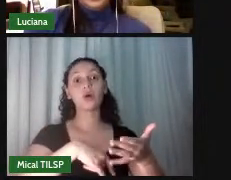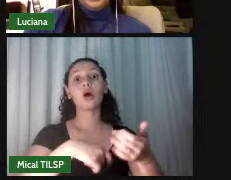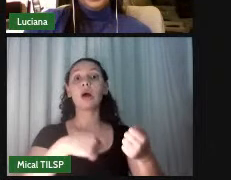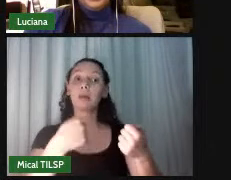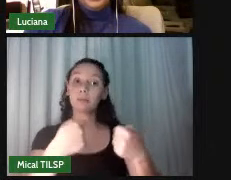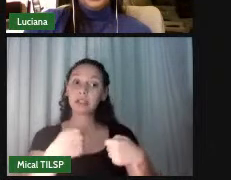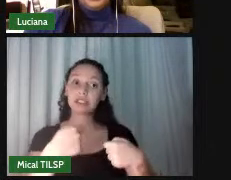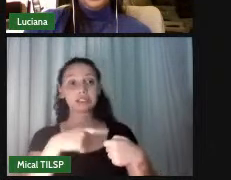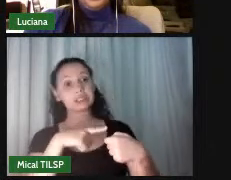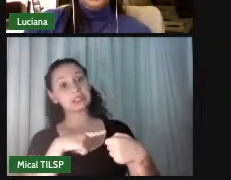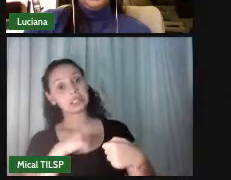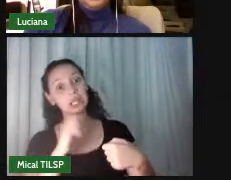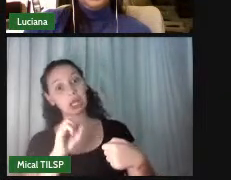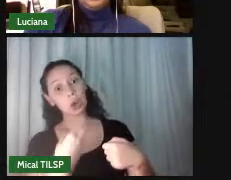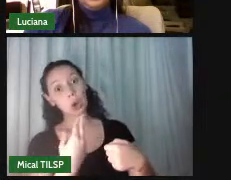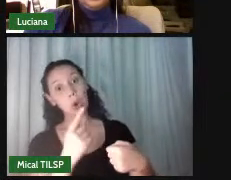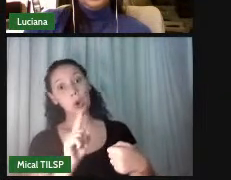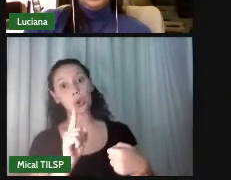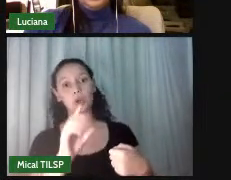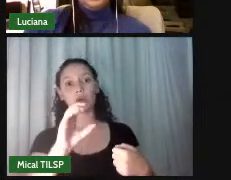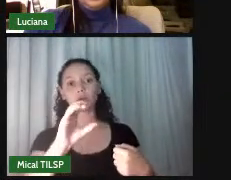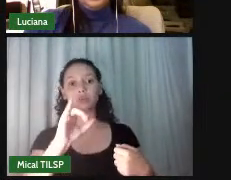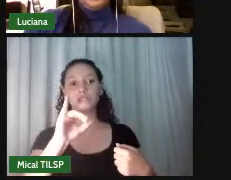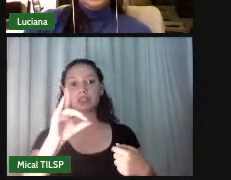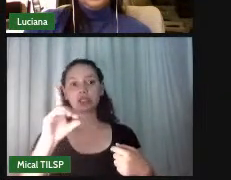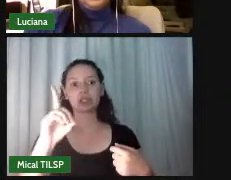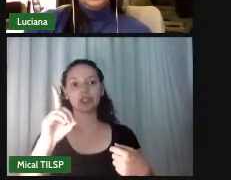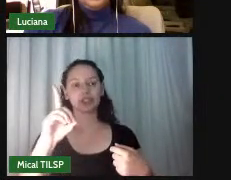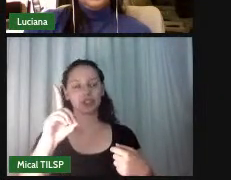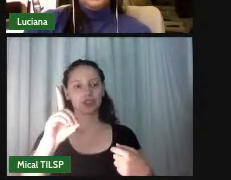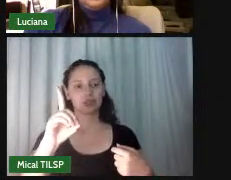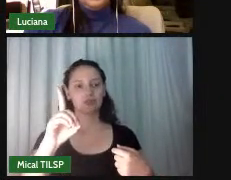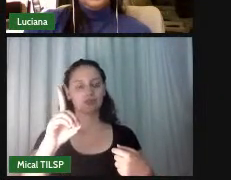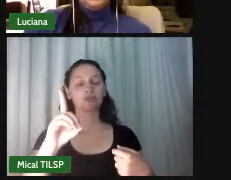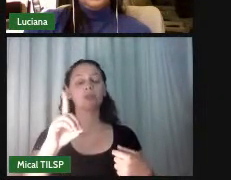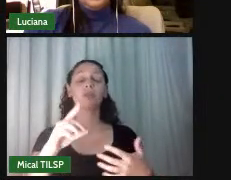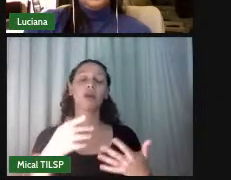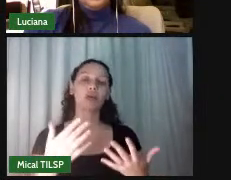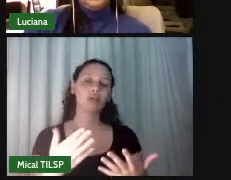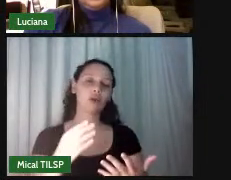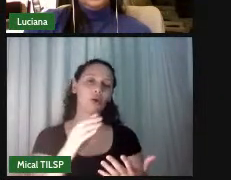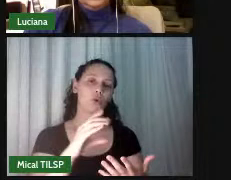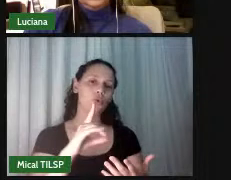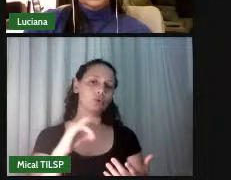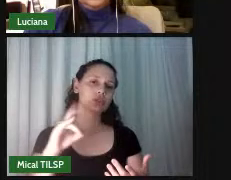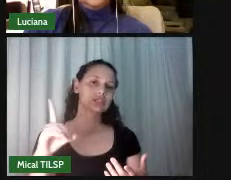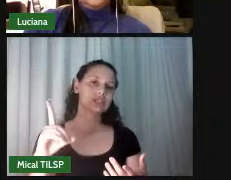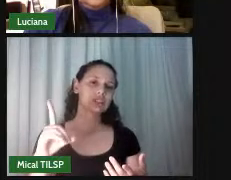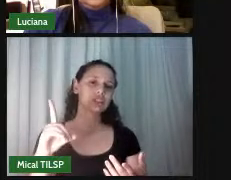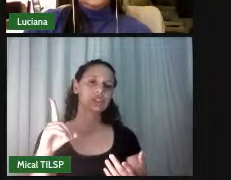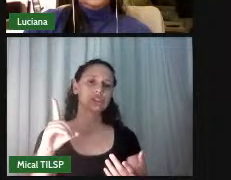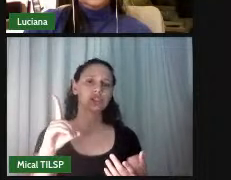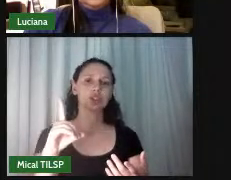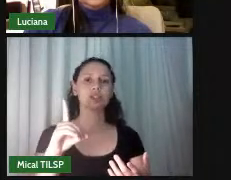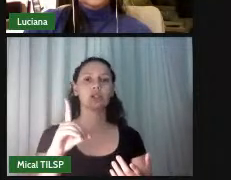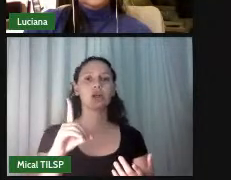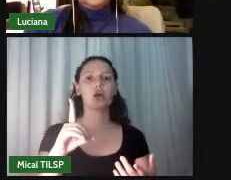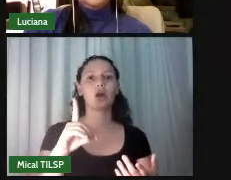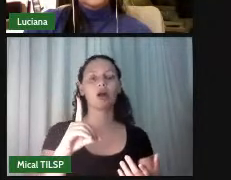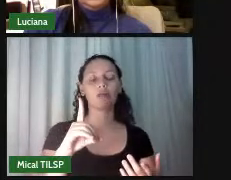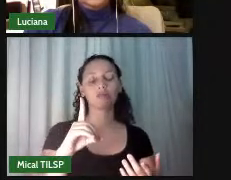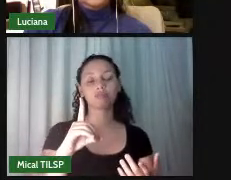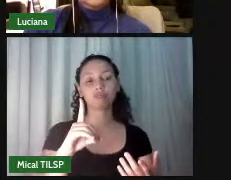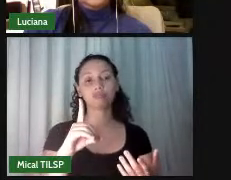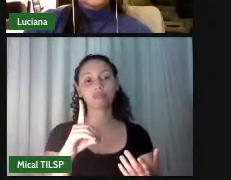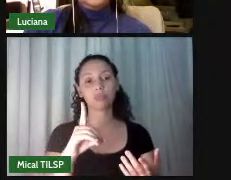não do CID, né, aquele Código Internacional de Doenças. Esse CID, ele é facultado à pessoa, né,